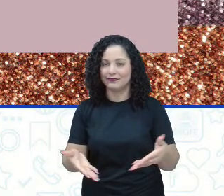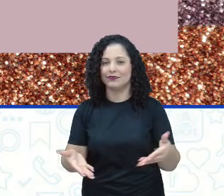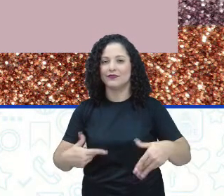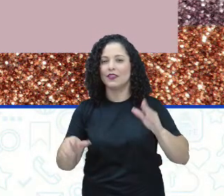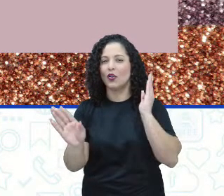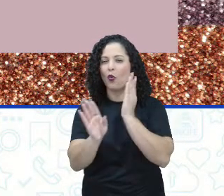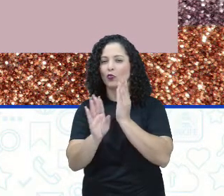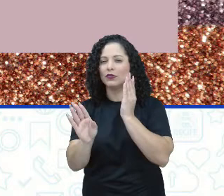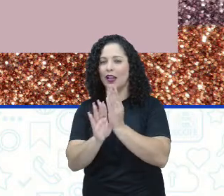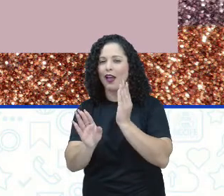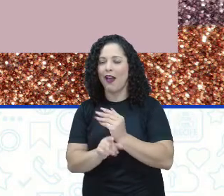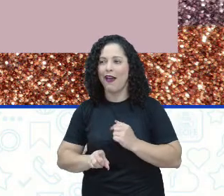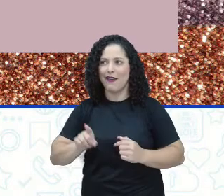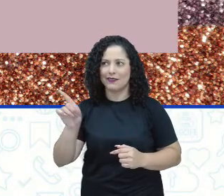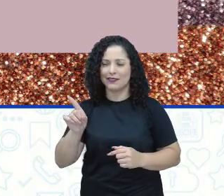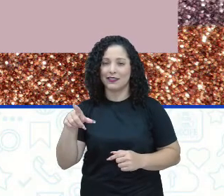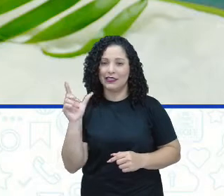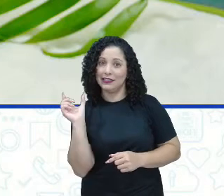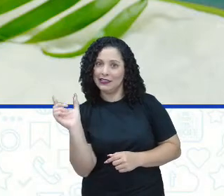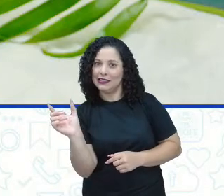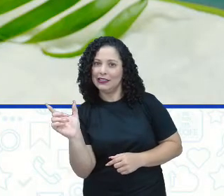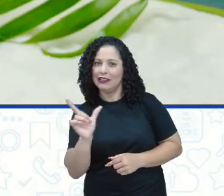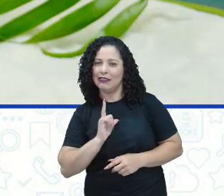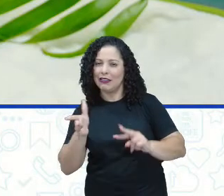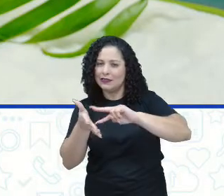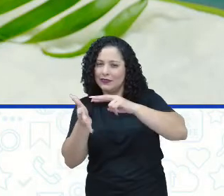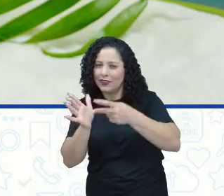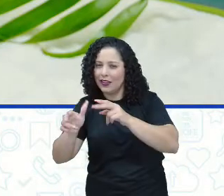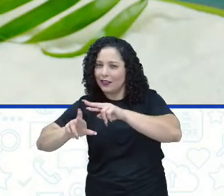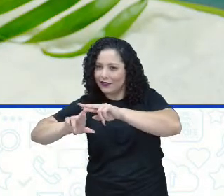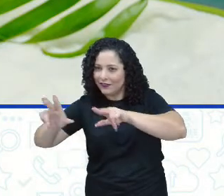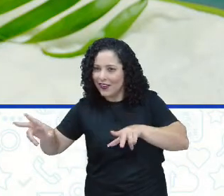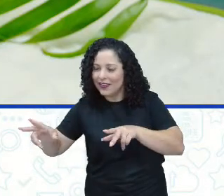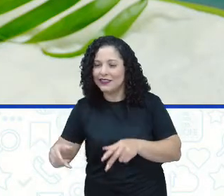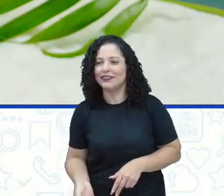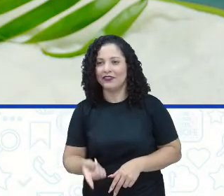esse duplo sentido. Né? Vamos lá.